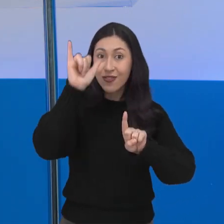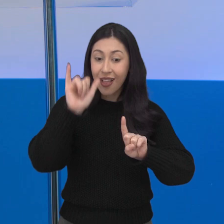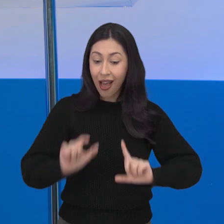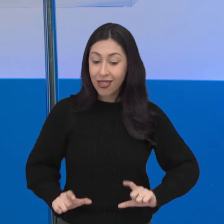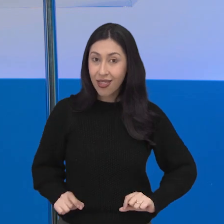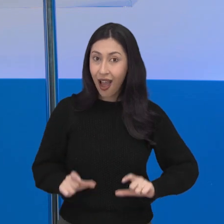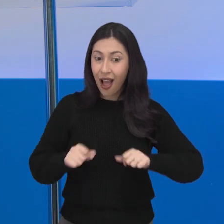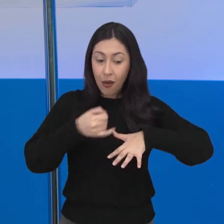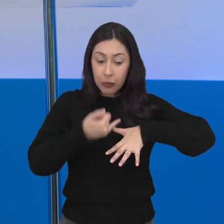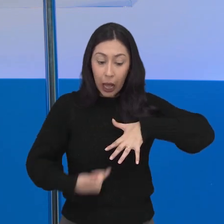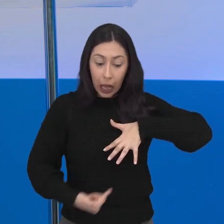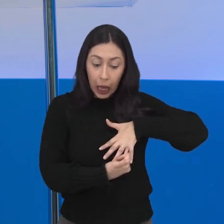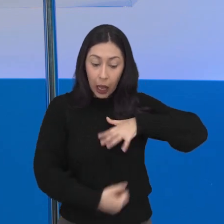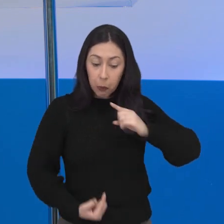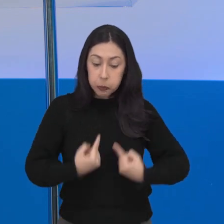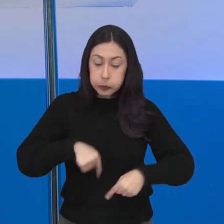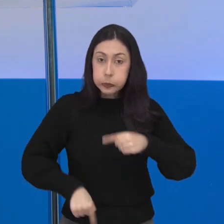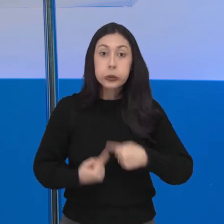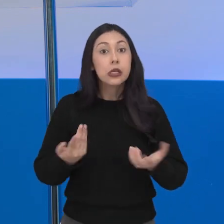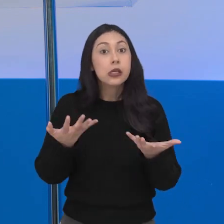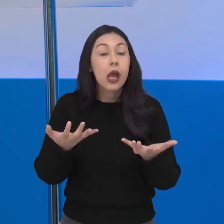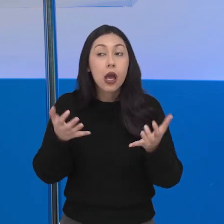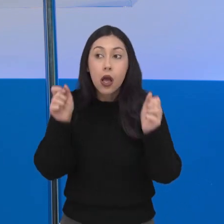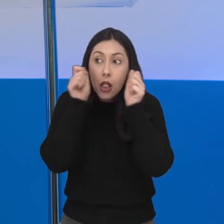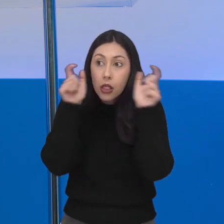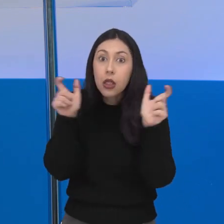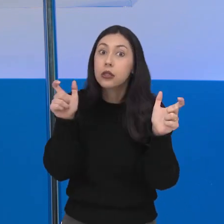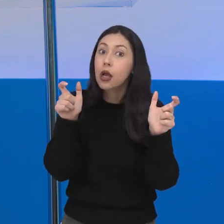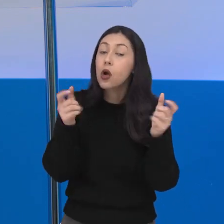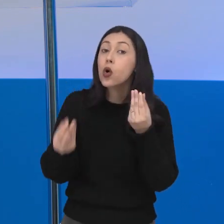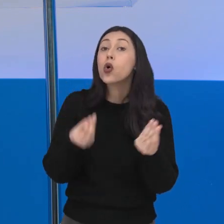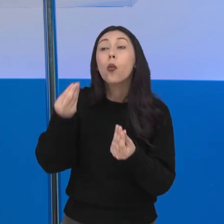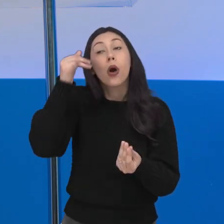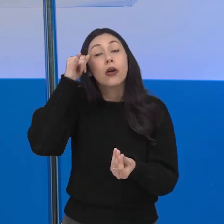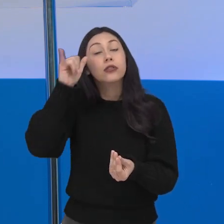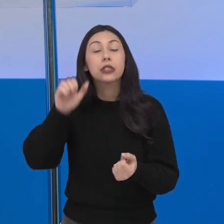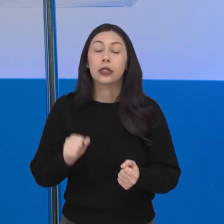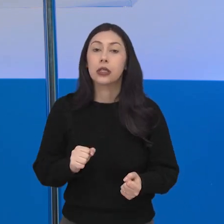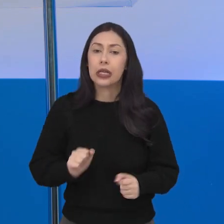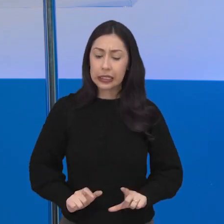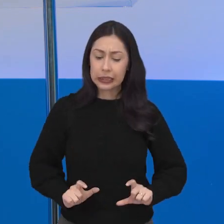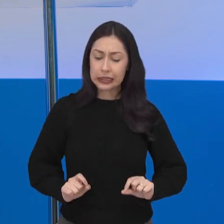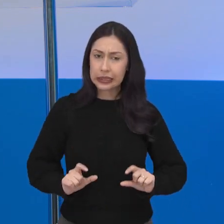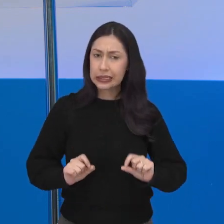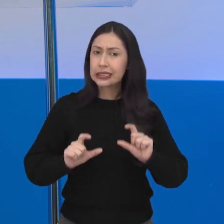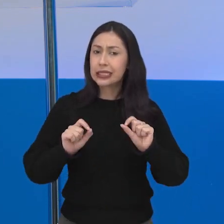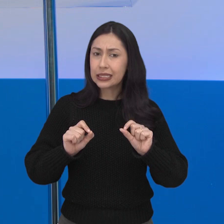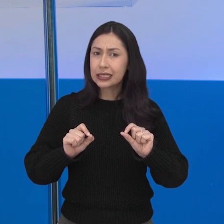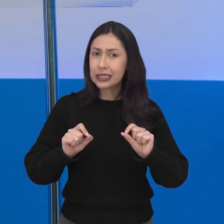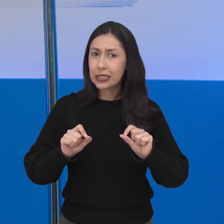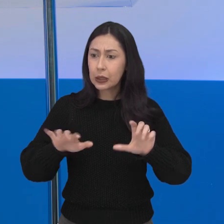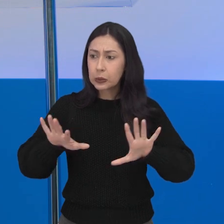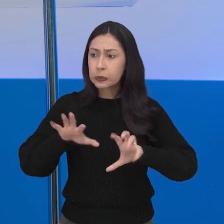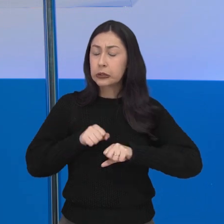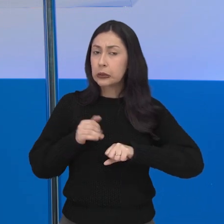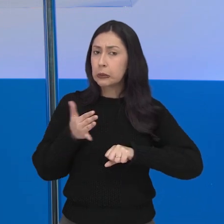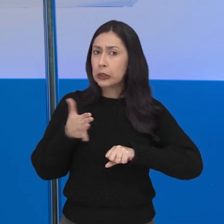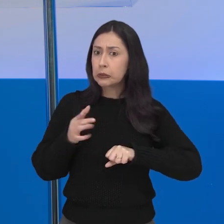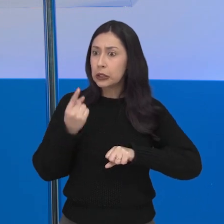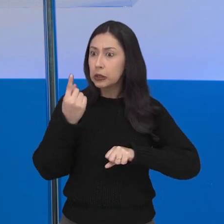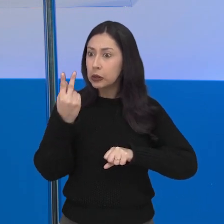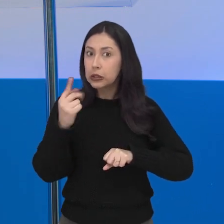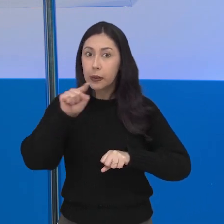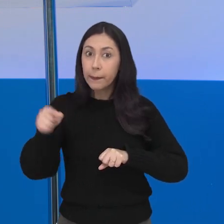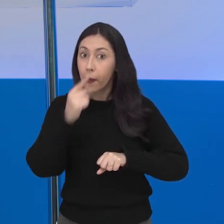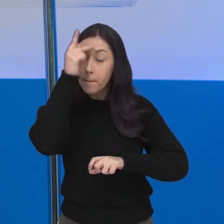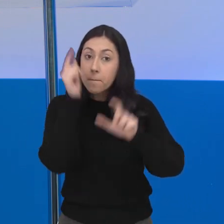linfoma, quer alertar a população sobre os cuidados necessários para prevenir a doença. Esse tipo de câncer atinge, em